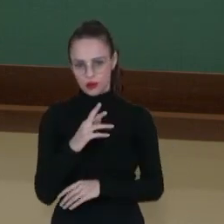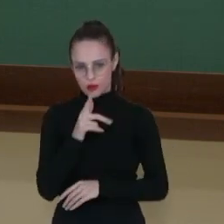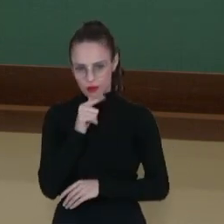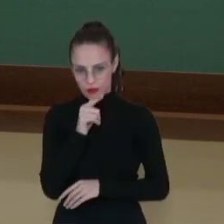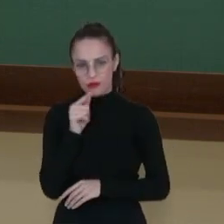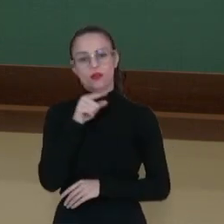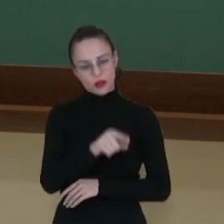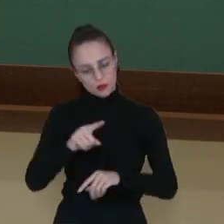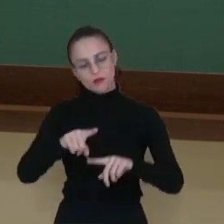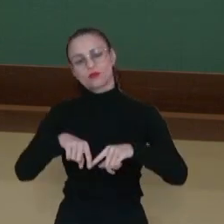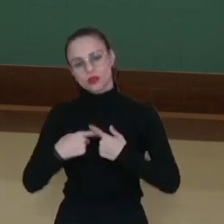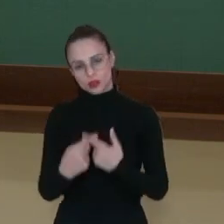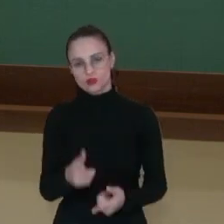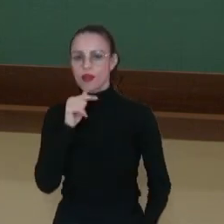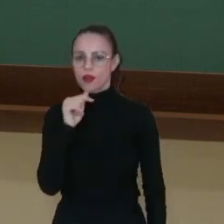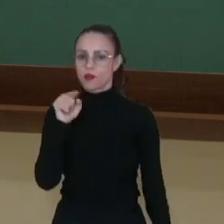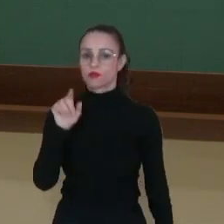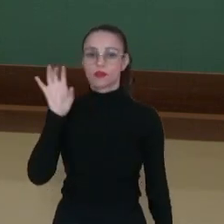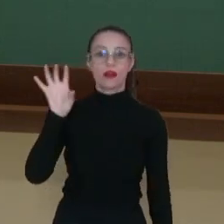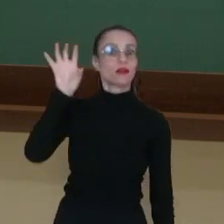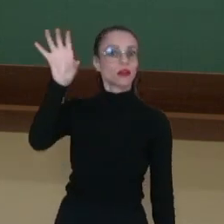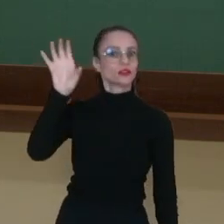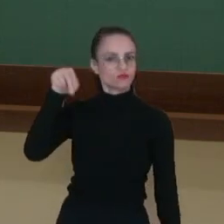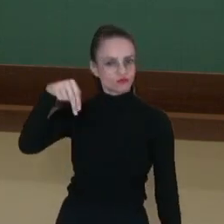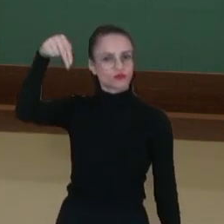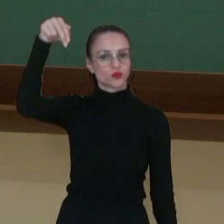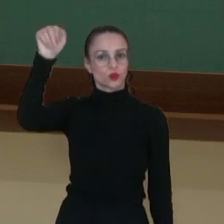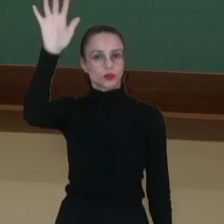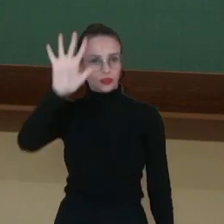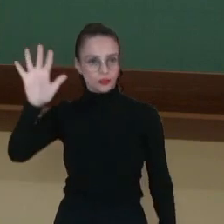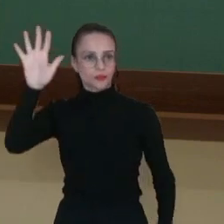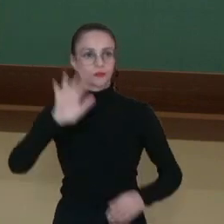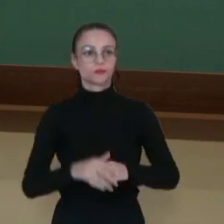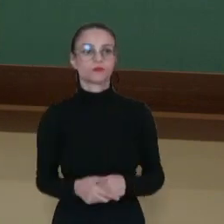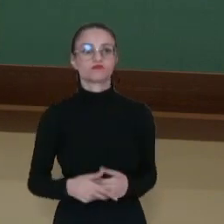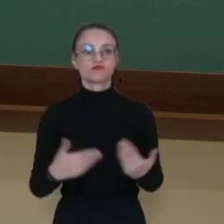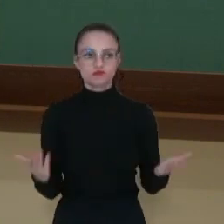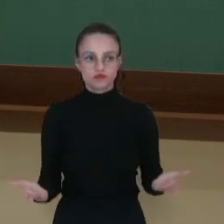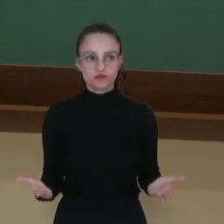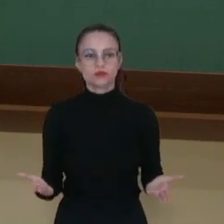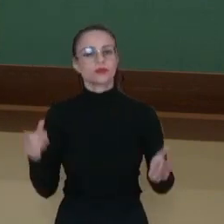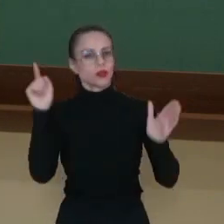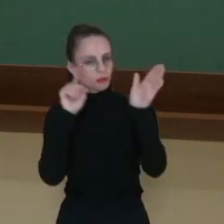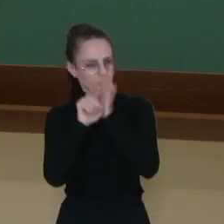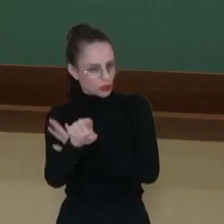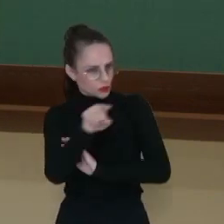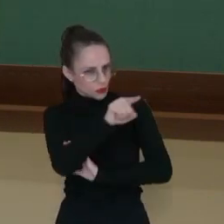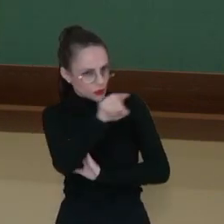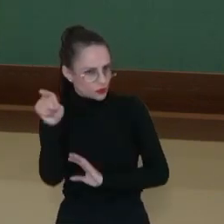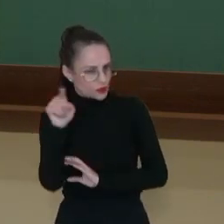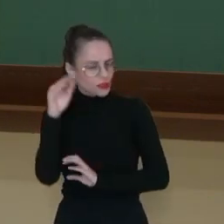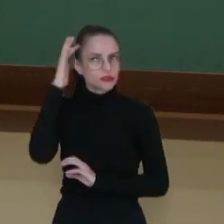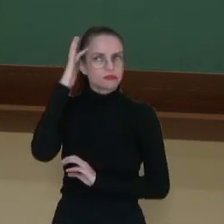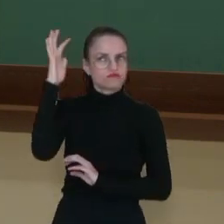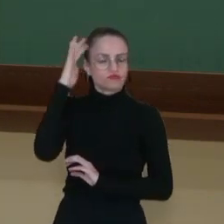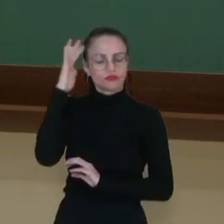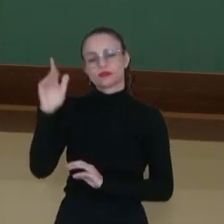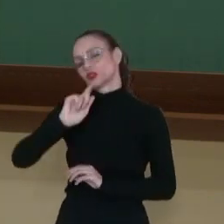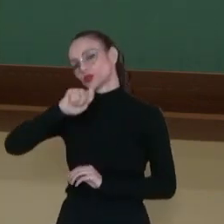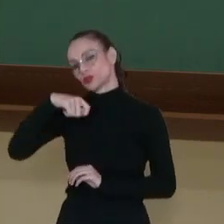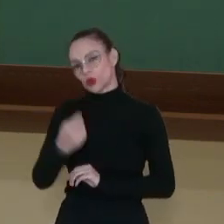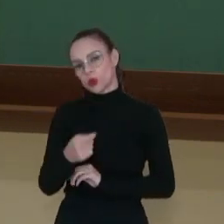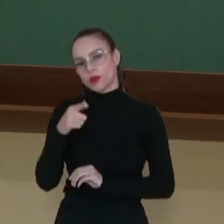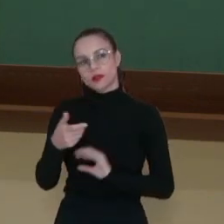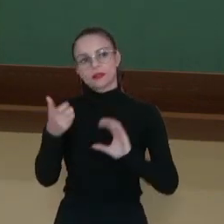na hidrografia desta região. Então, bem importante a gente pensar junto, né? E aí, 3 perguntinhas para a gente refletir a respeito